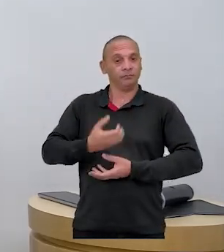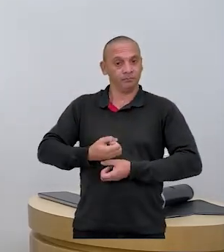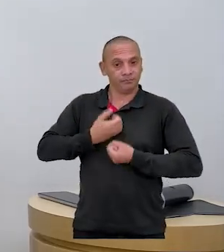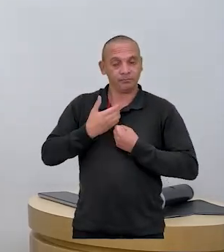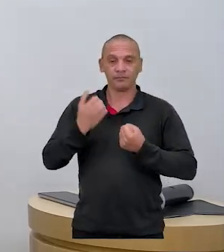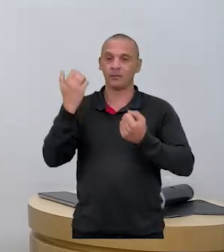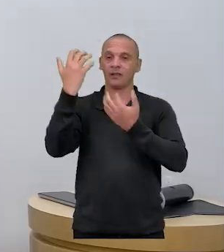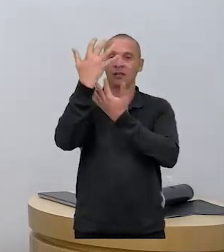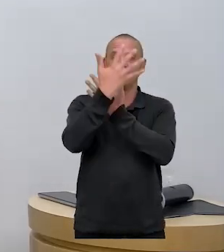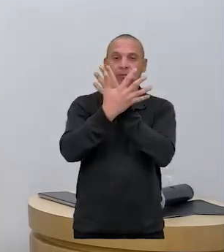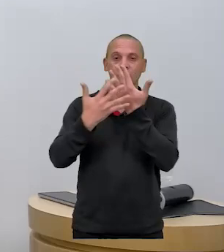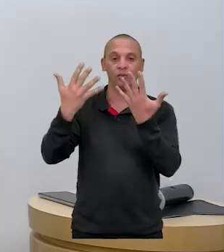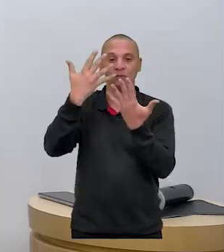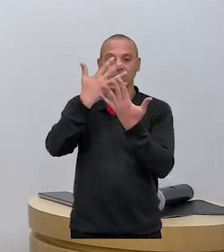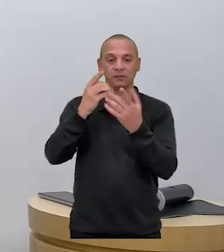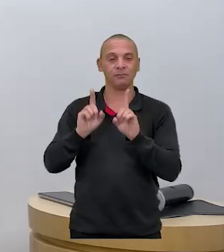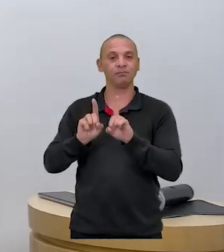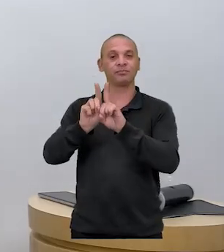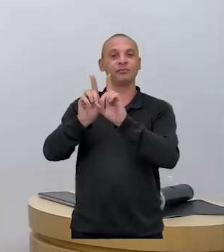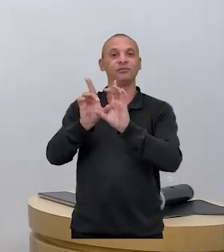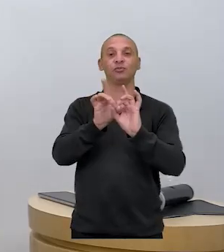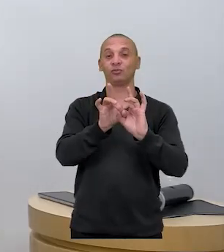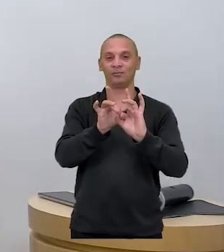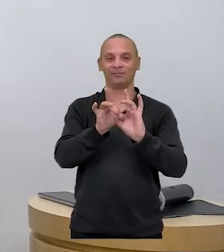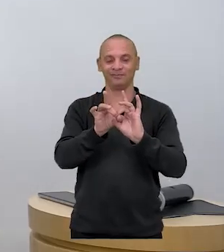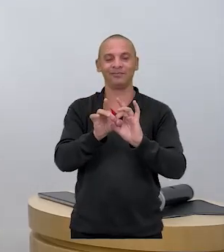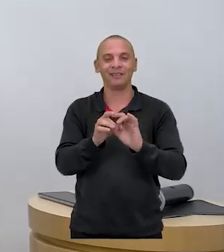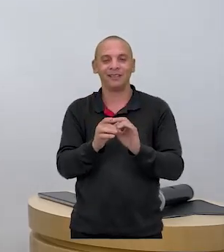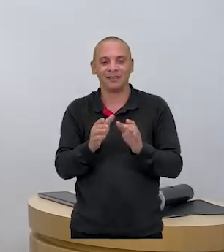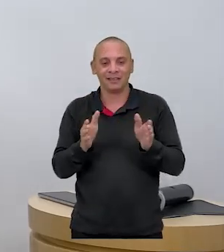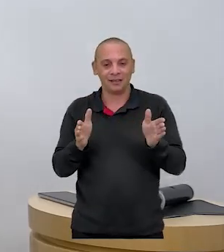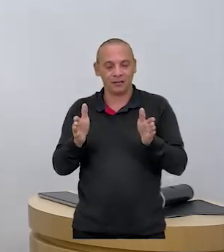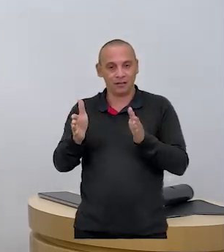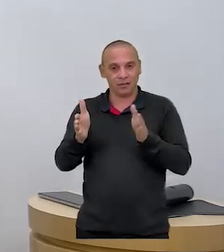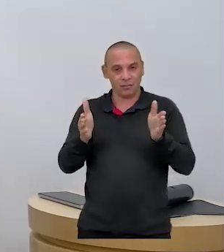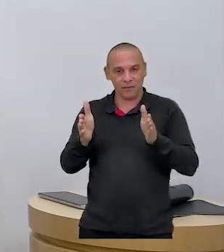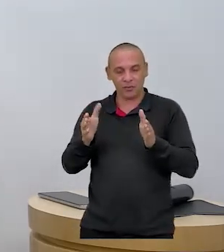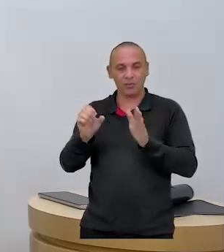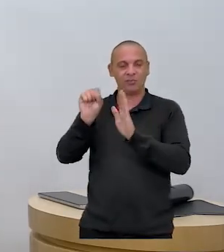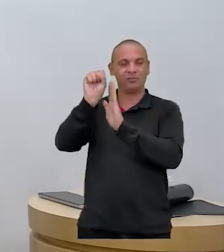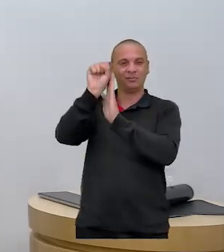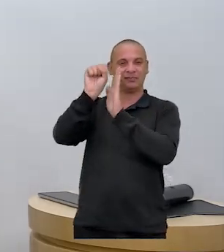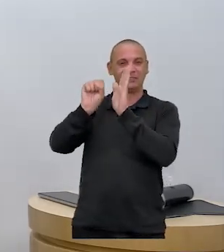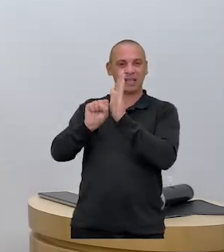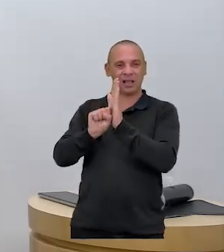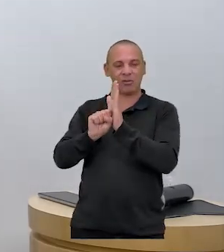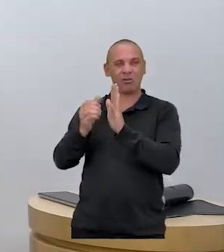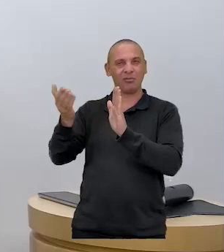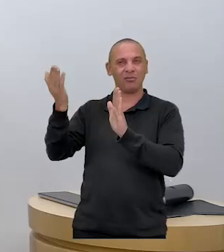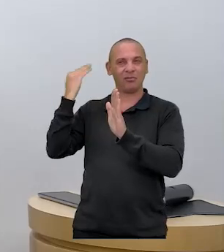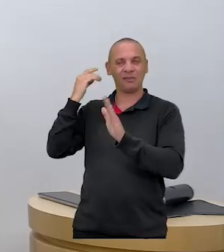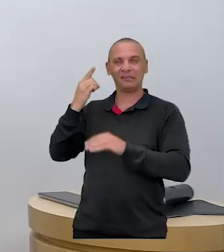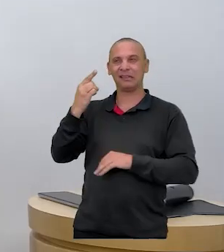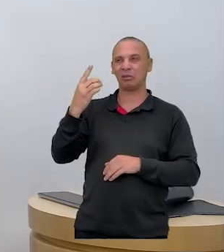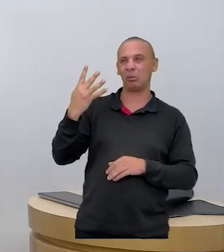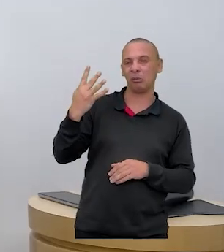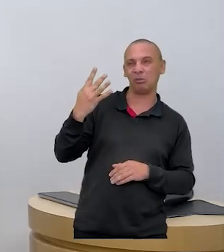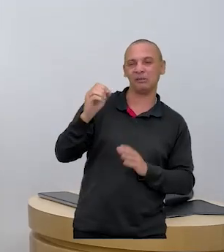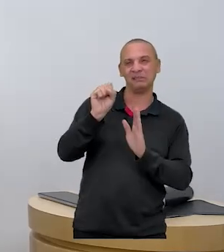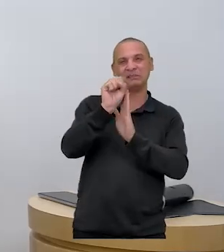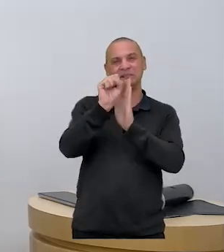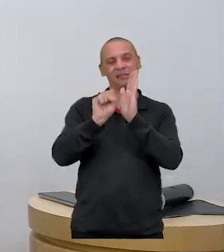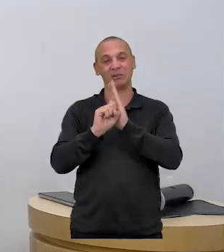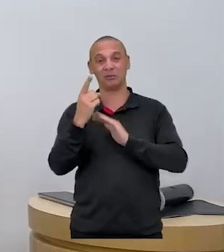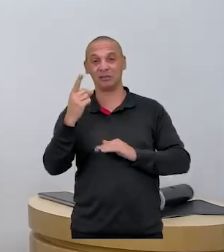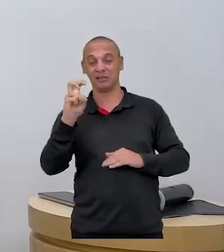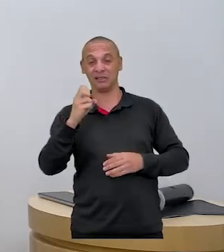a música andavam assim, ó. Aí chegou um período, lá do século XIV, XV, que o